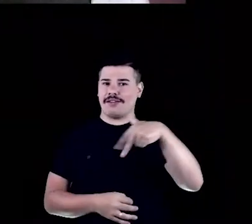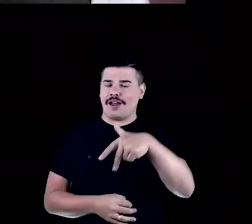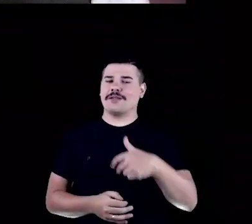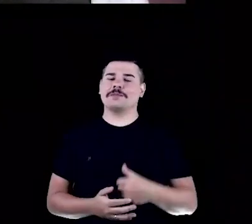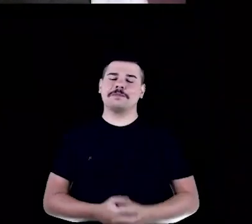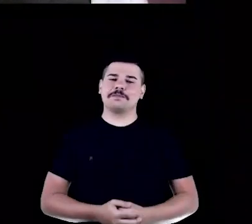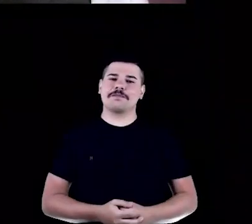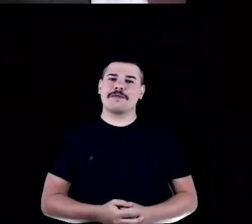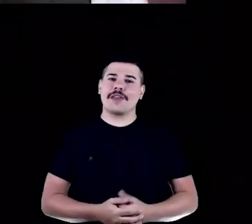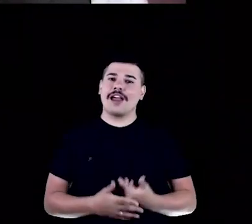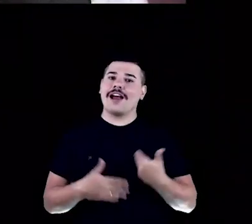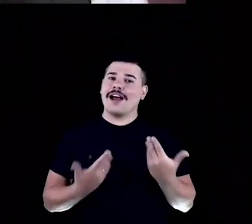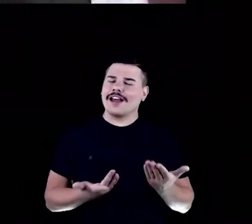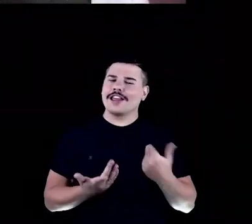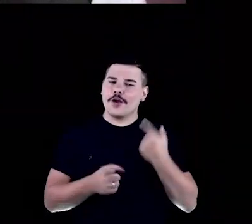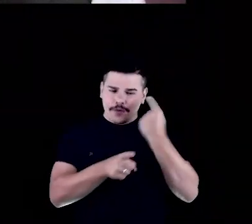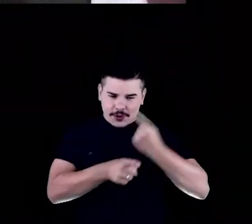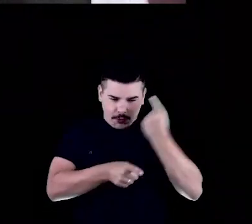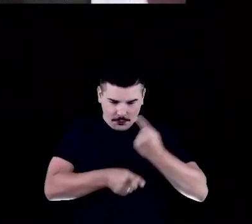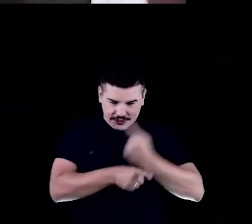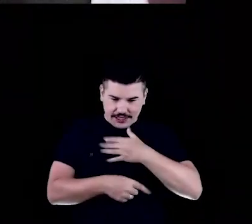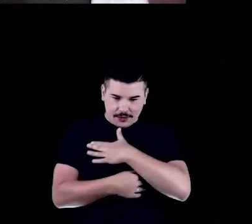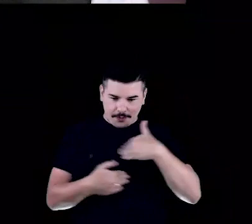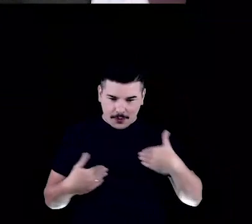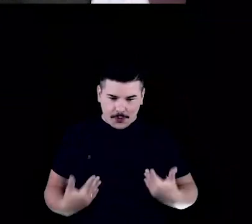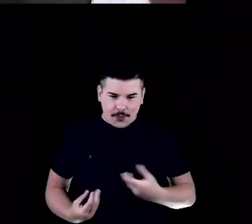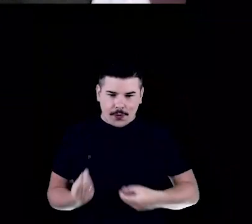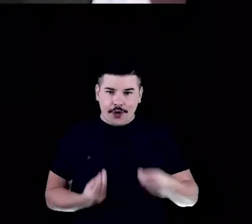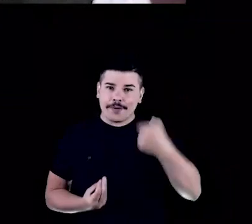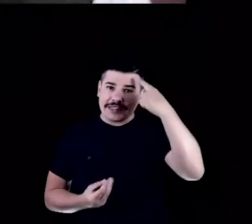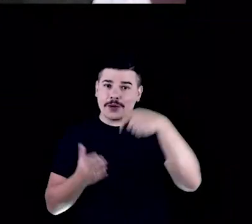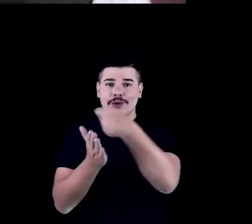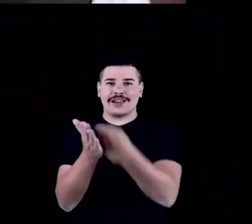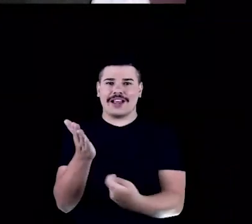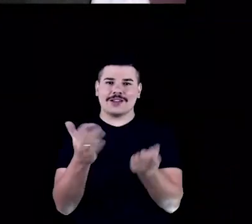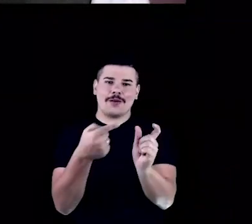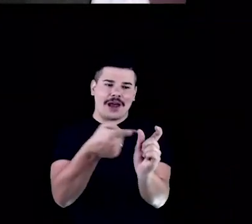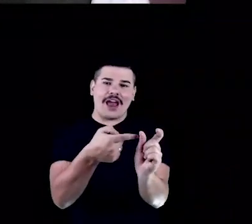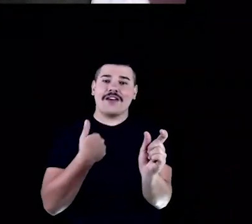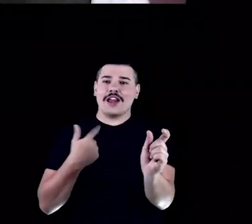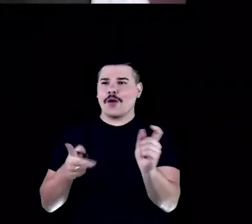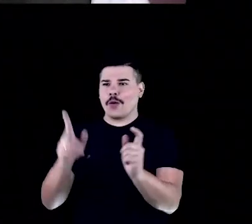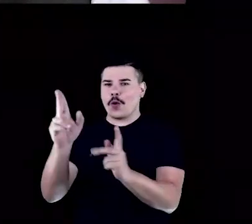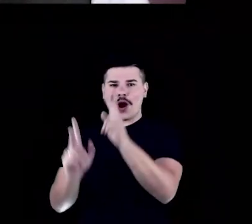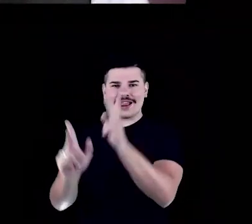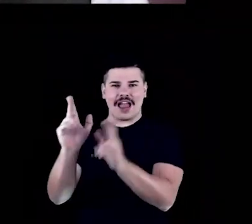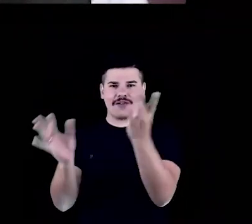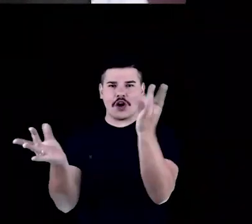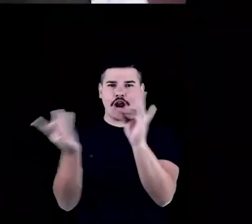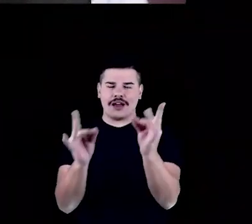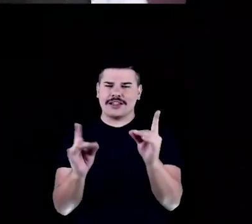andar. Uhum. E aí eu fui encontrando a minha materialidade para encontrar a materialidade do texto de novo quando eu comecei a fazer